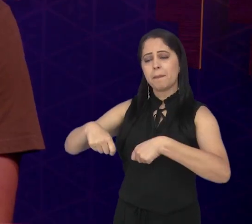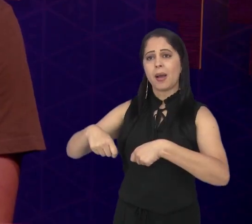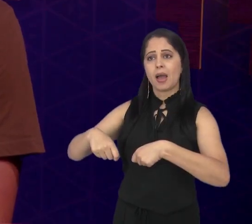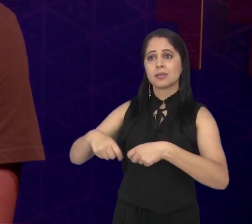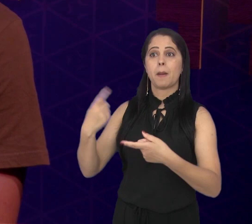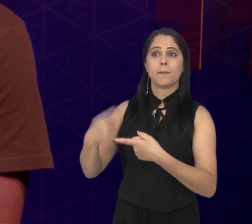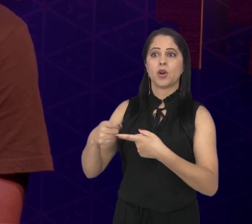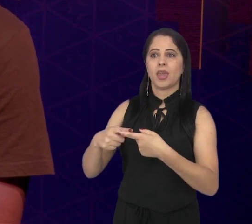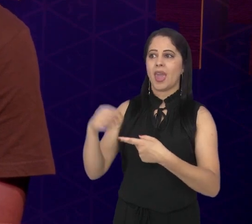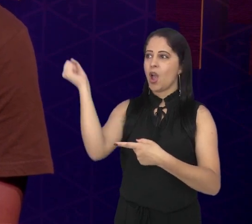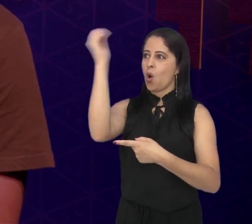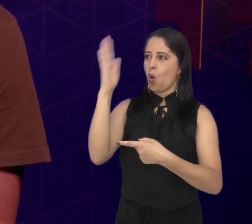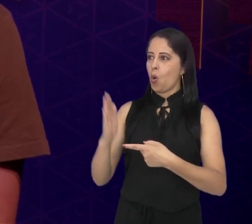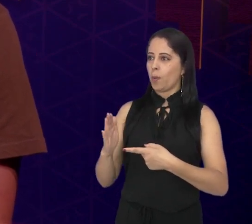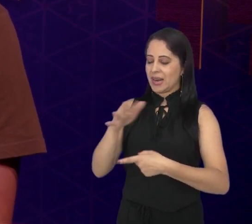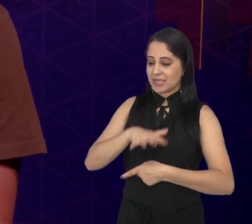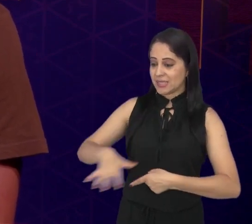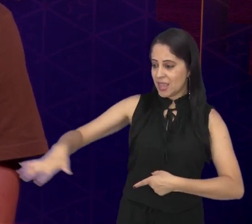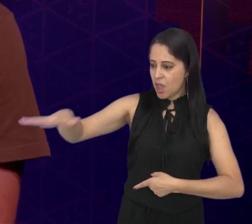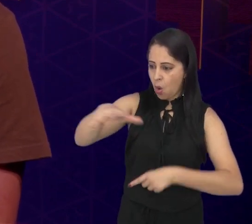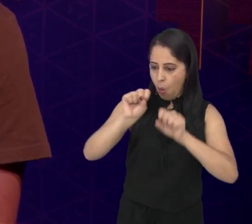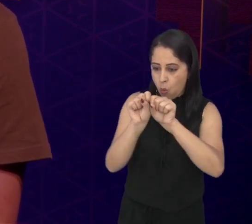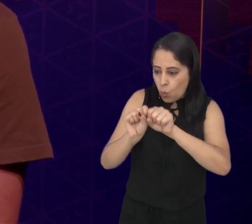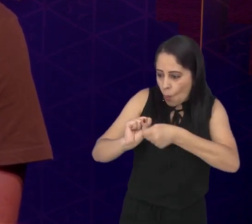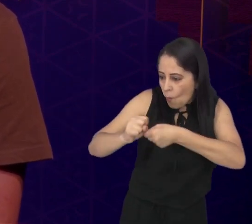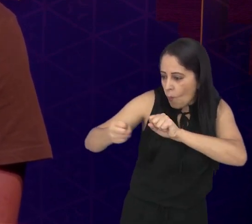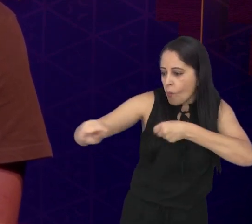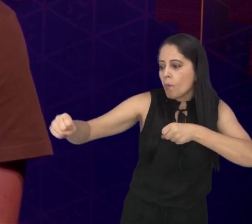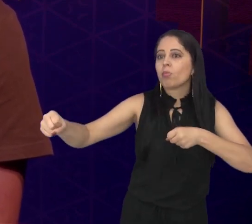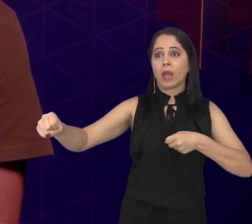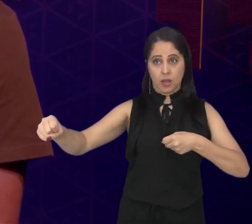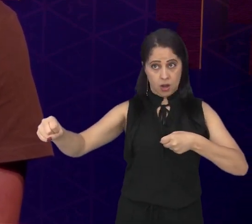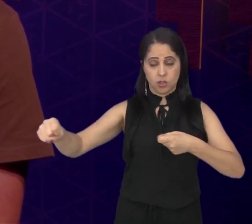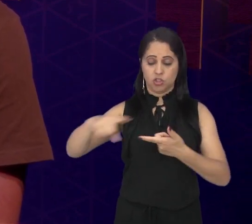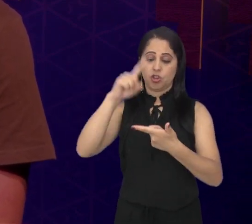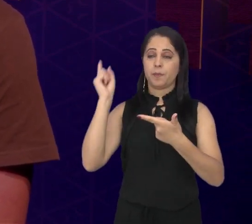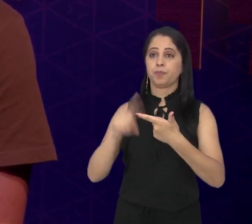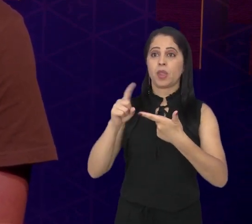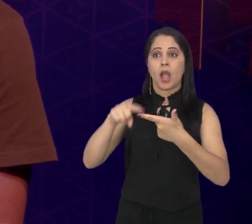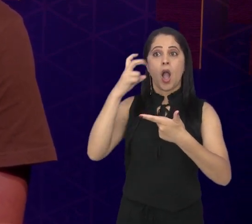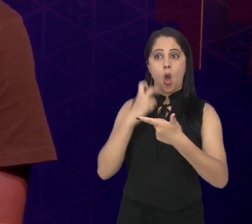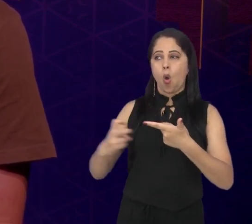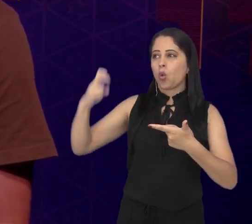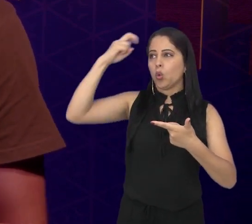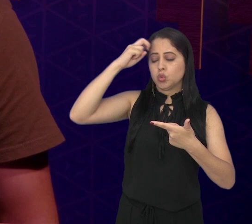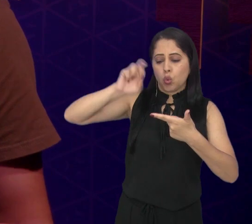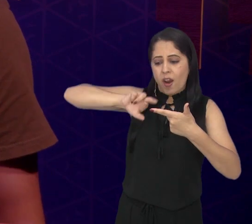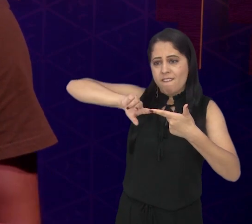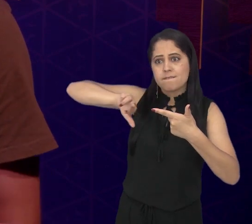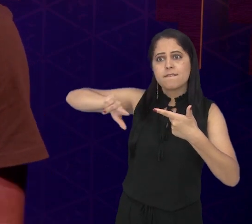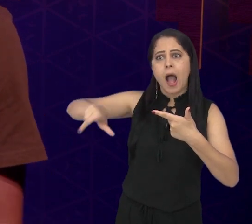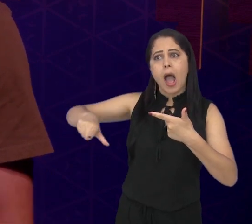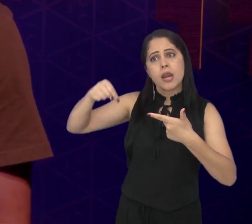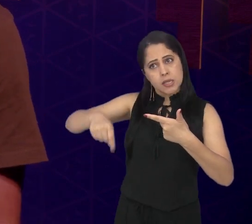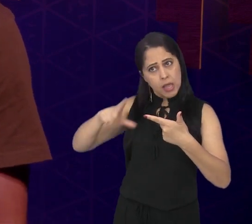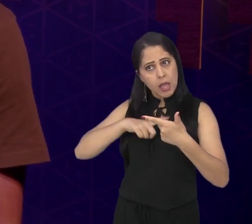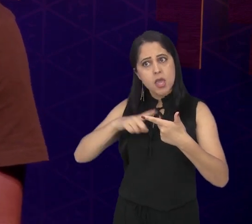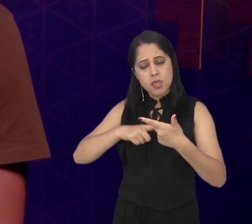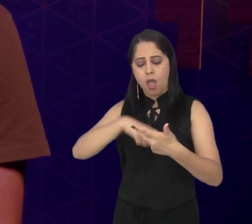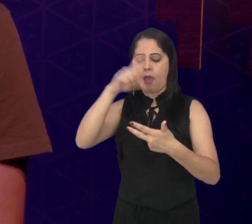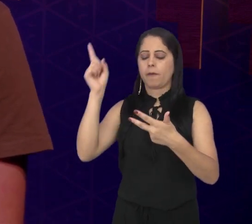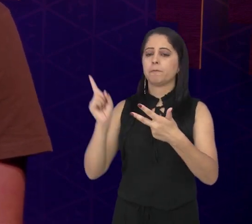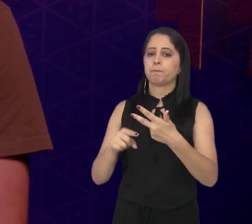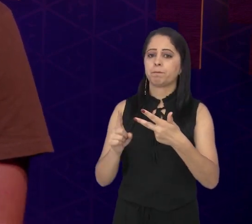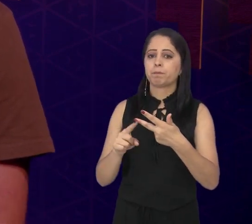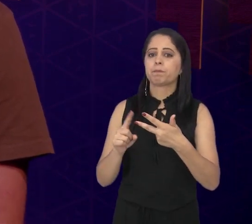tem extensão territorial, a gente tem uma cultura muito plural, porque influência de vários países e